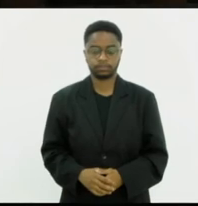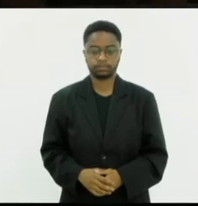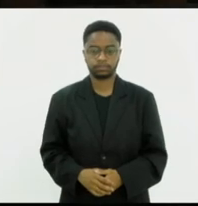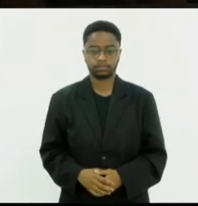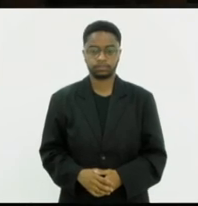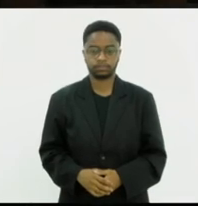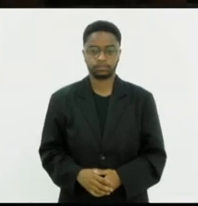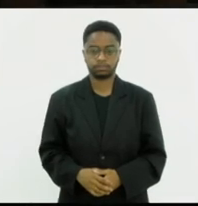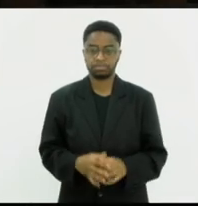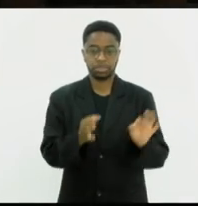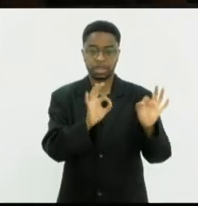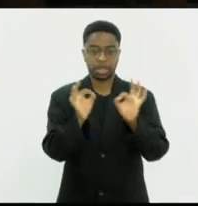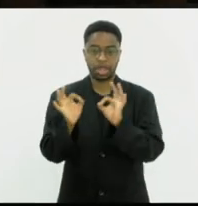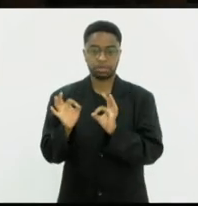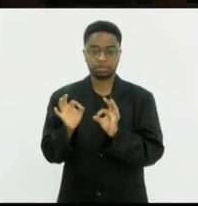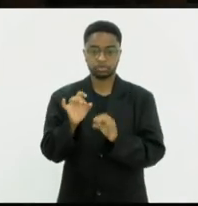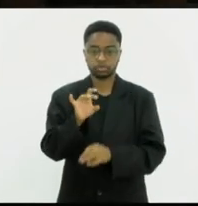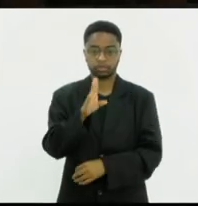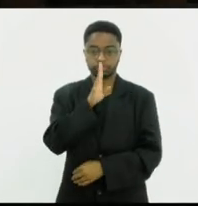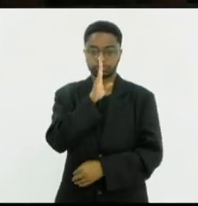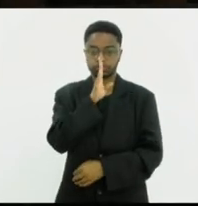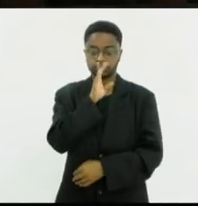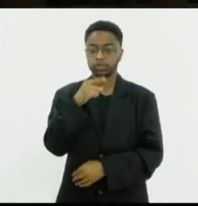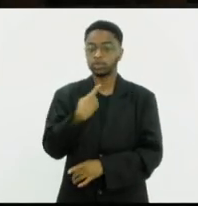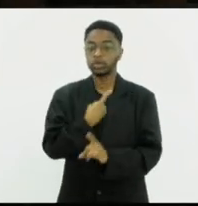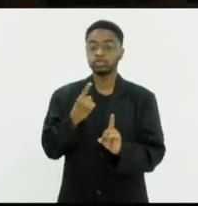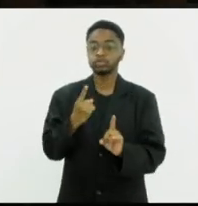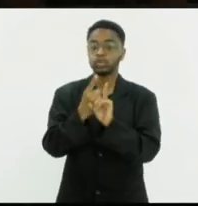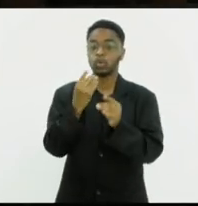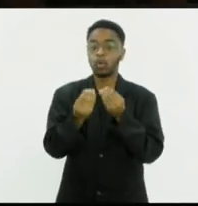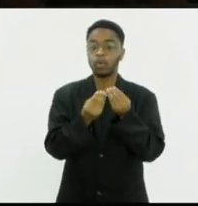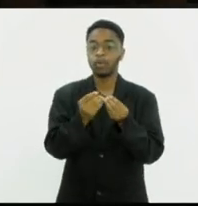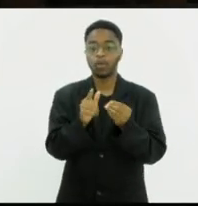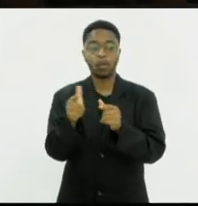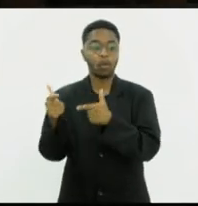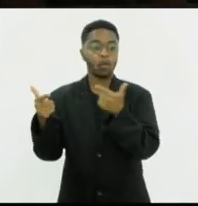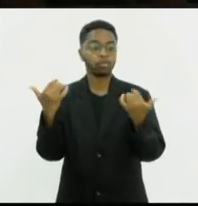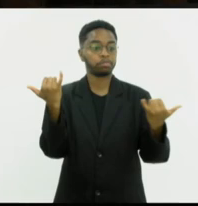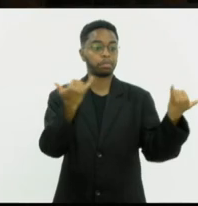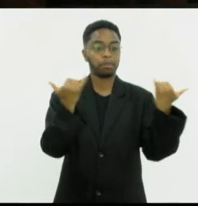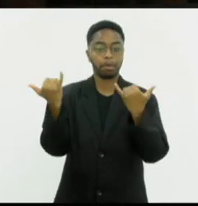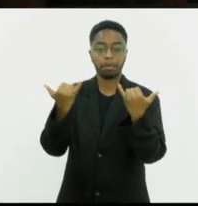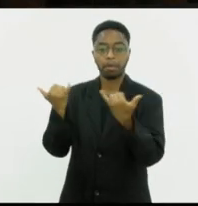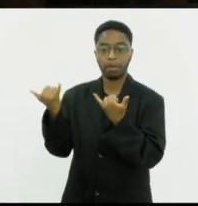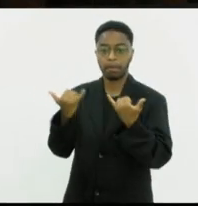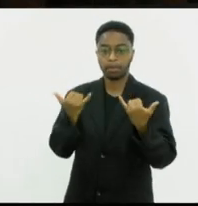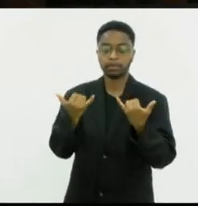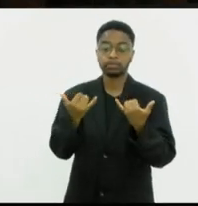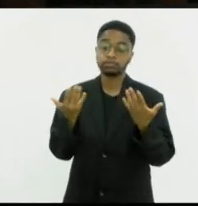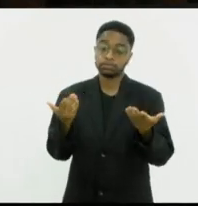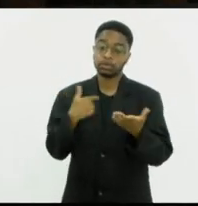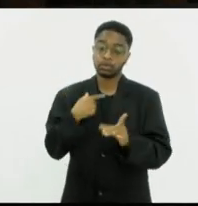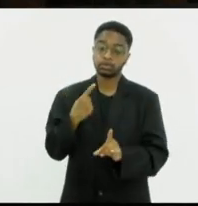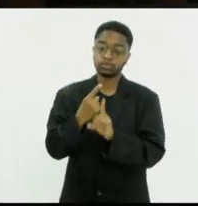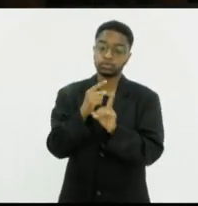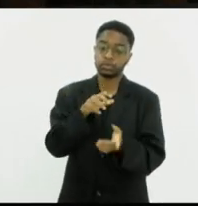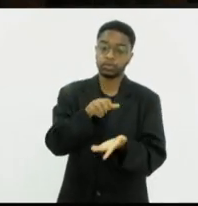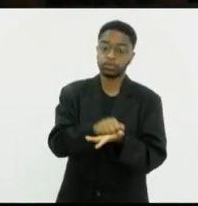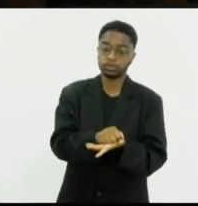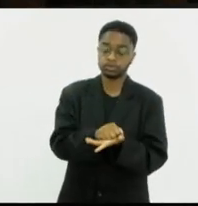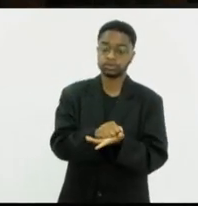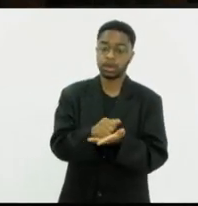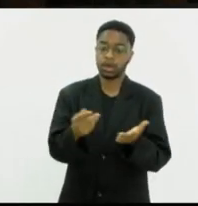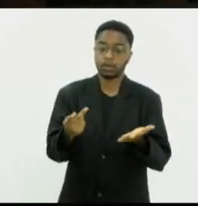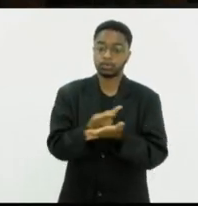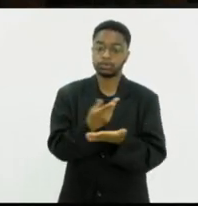Não é trazido por ninguém. A gente descobre isso através de terceiros, como eu descobri esses registros foram feitos este